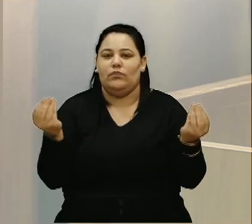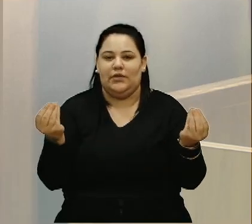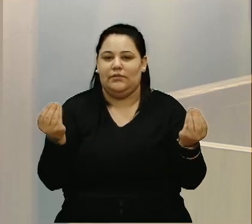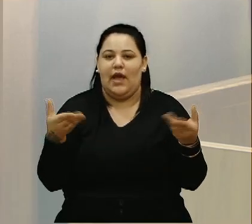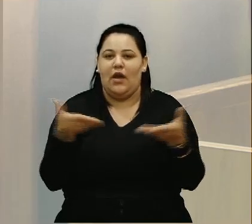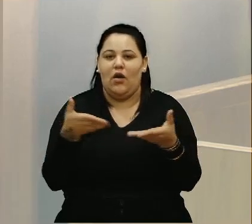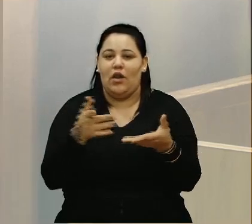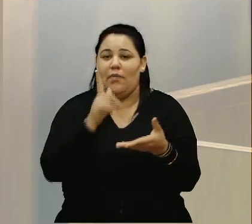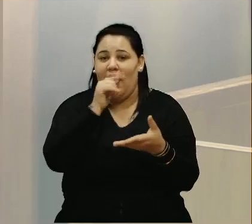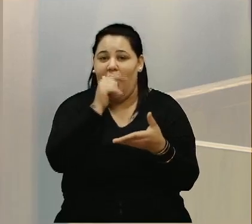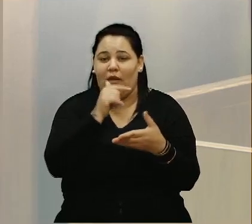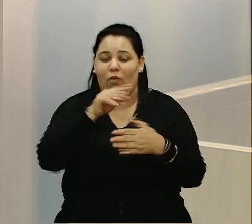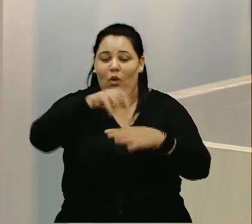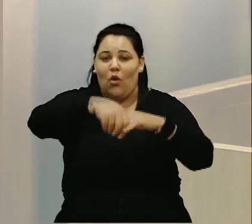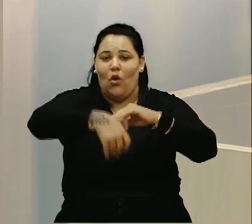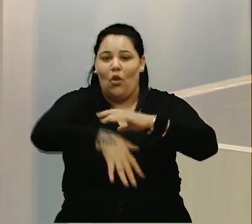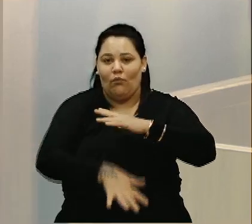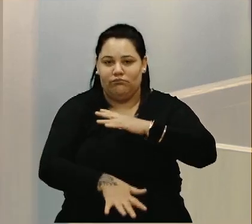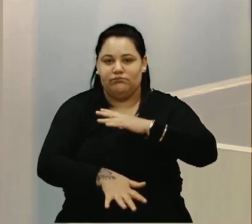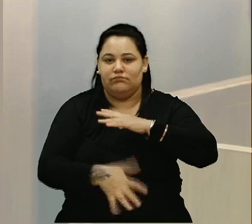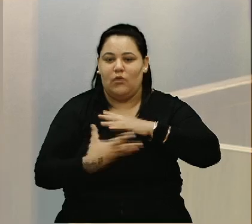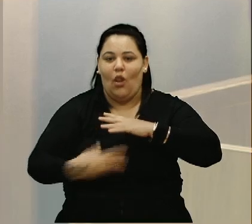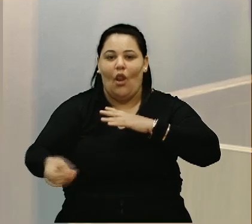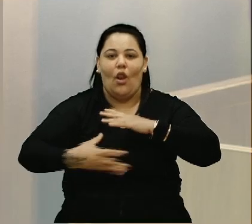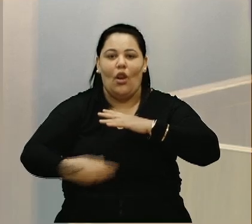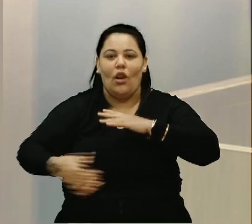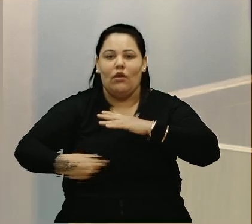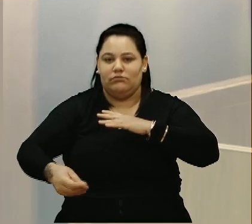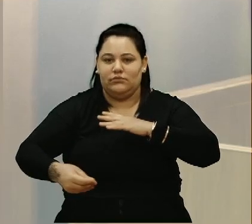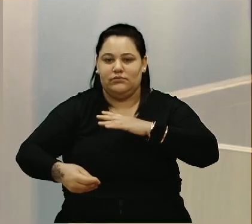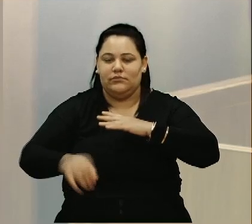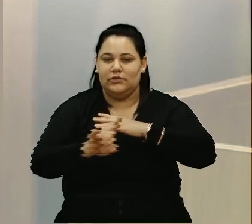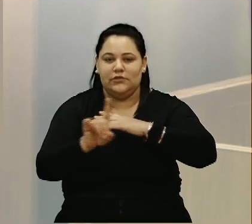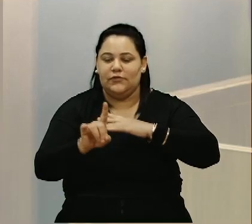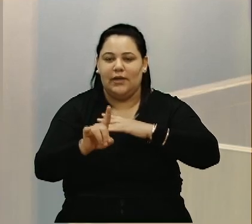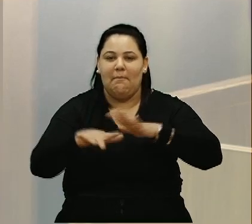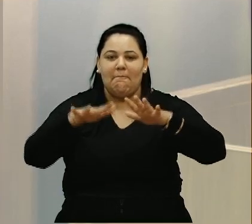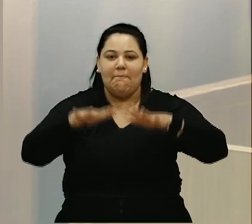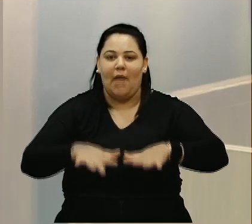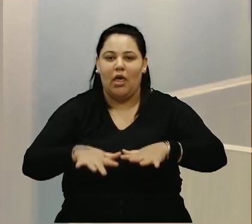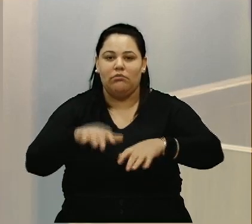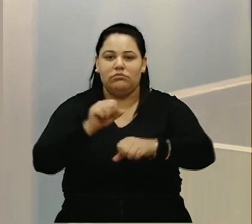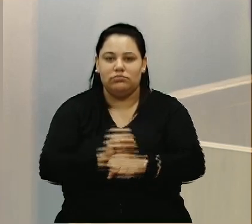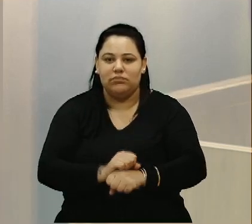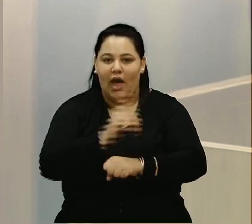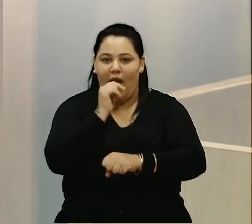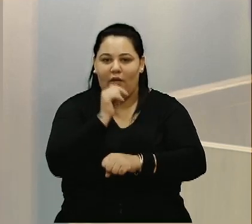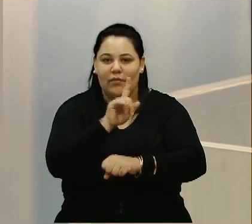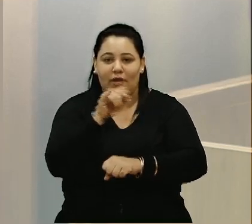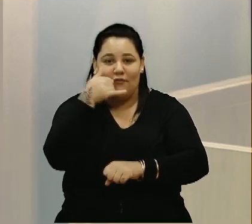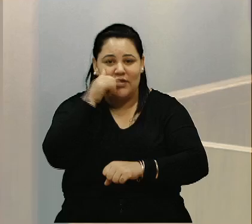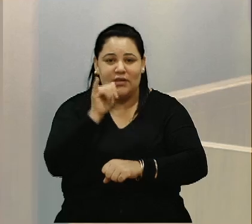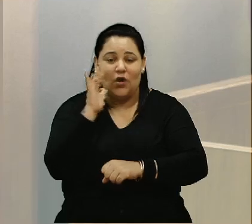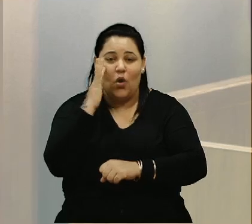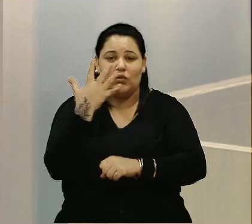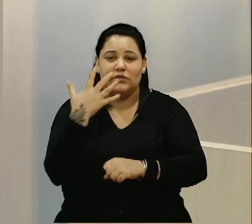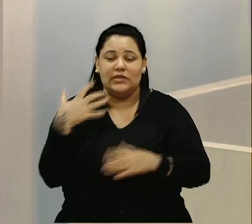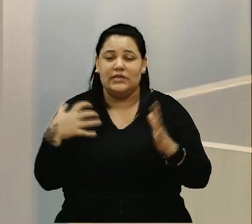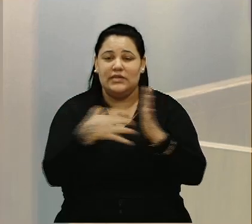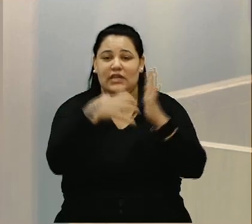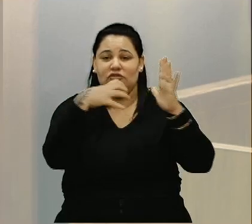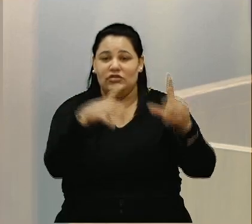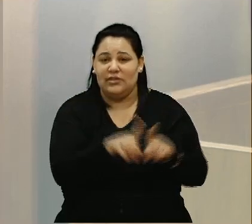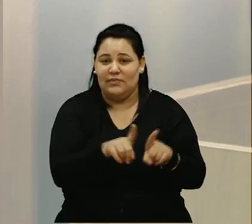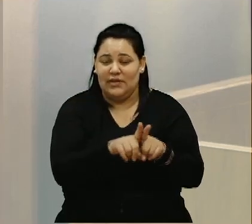a água, ela fica exposta ali, que não venha acontecer acidente. E também eles